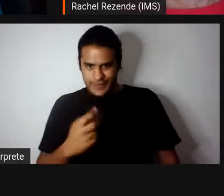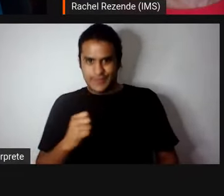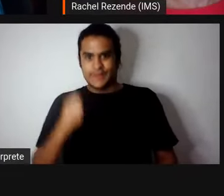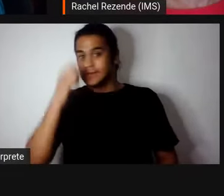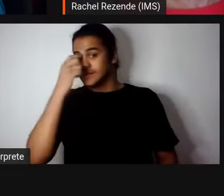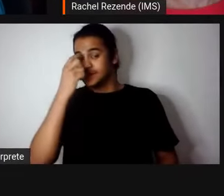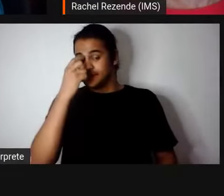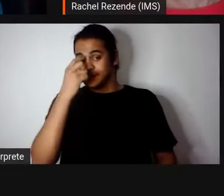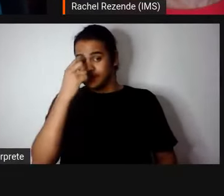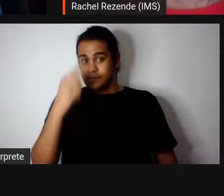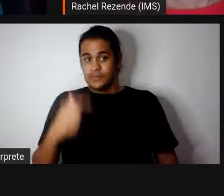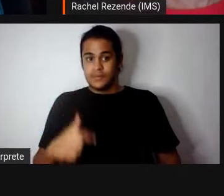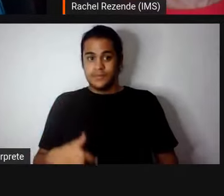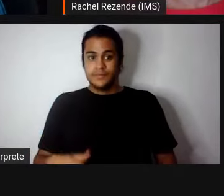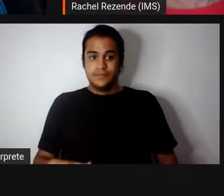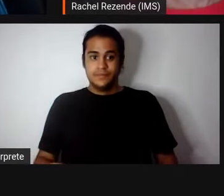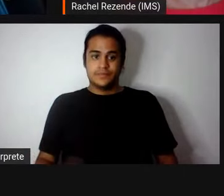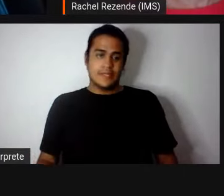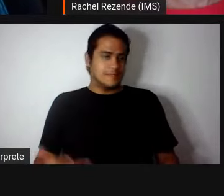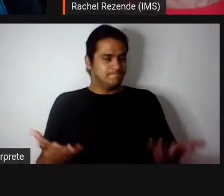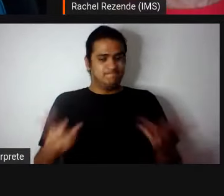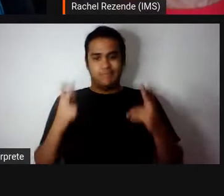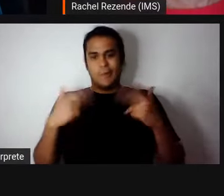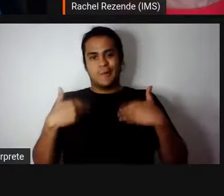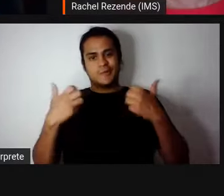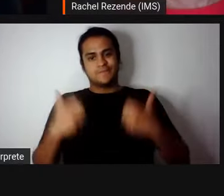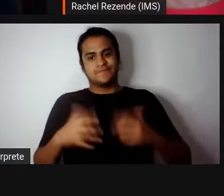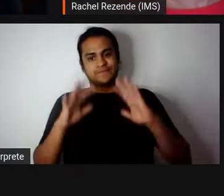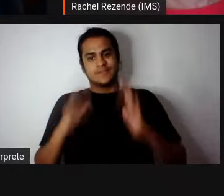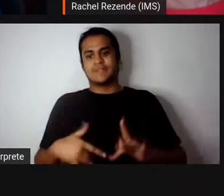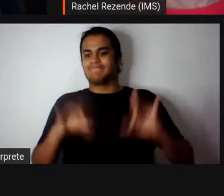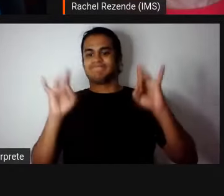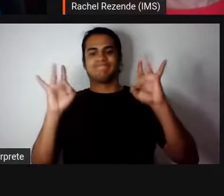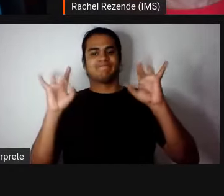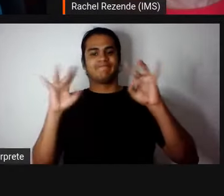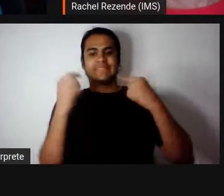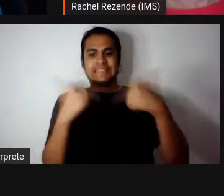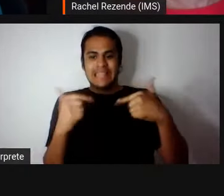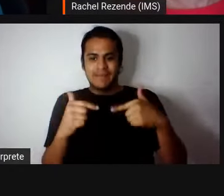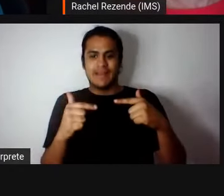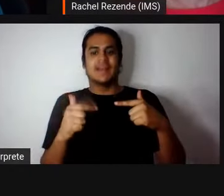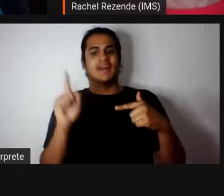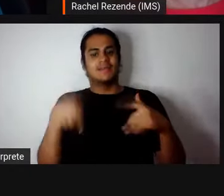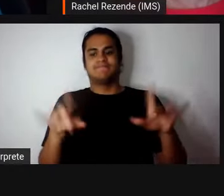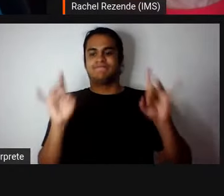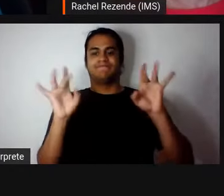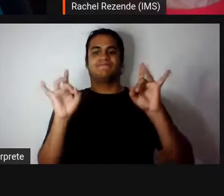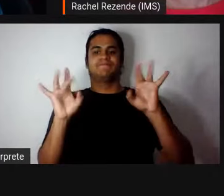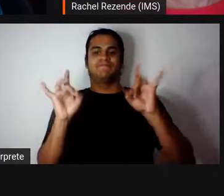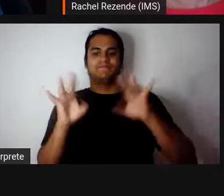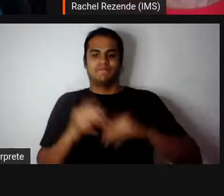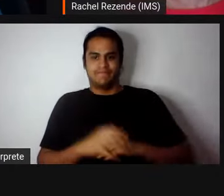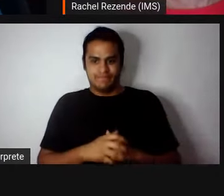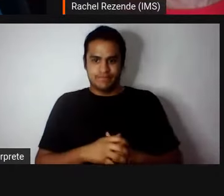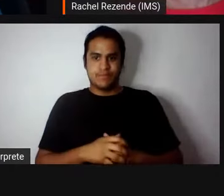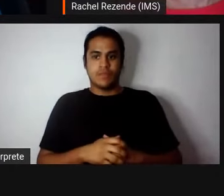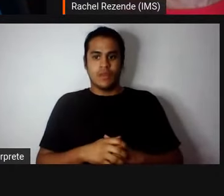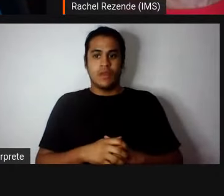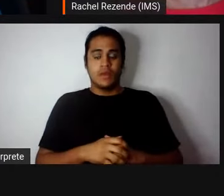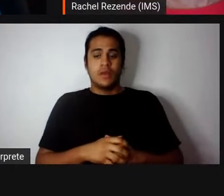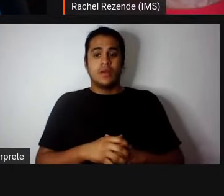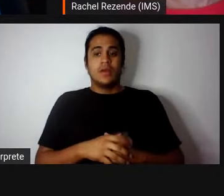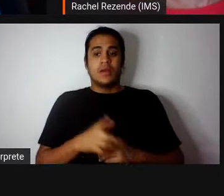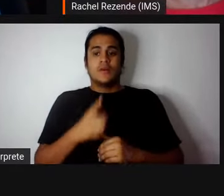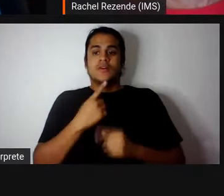Não, Maureen, eu já te disse que realmente é um privilégio enorme trabalhar contigo, aprender contigo, ver essa vivacidade, essa vontade de fazer